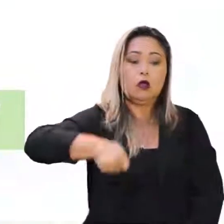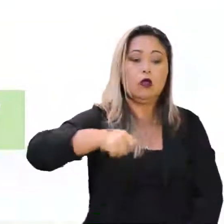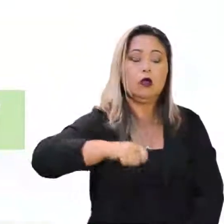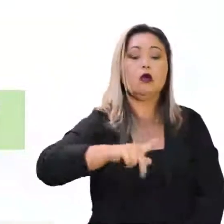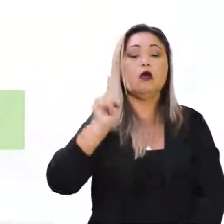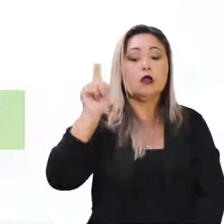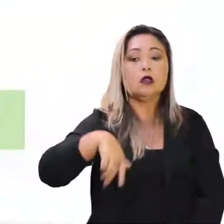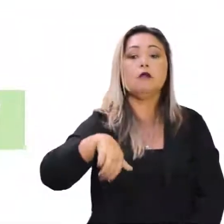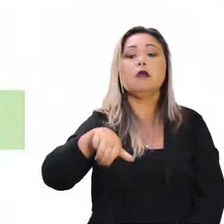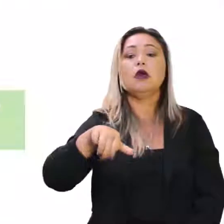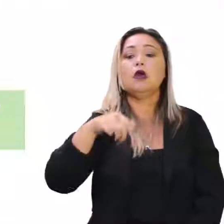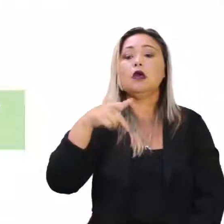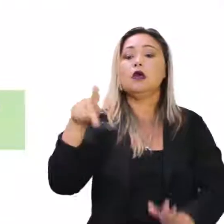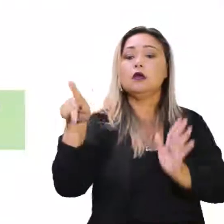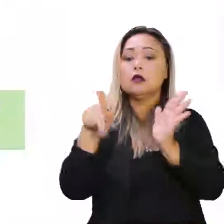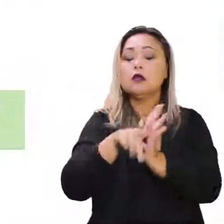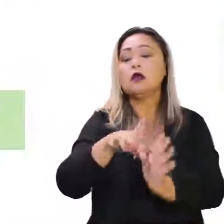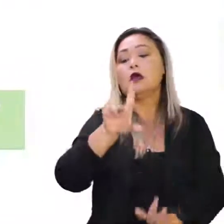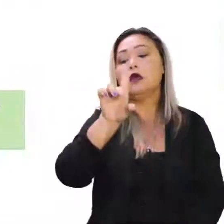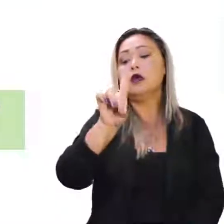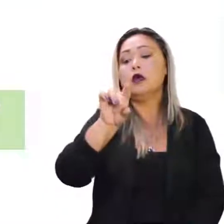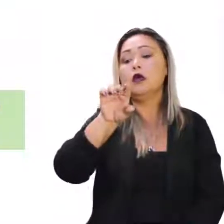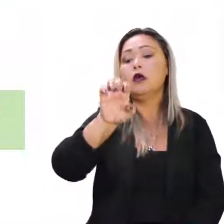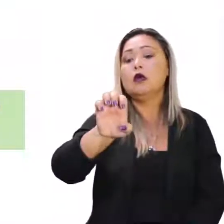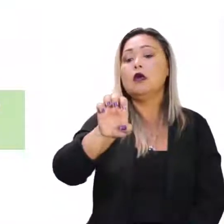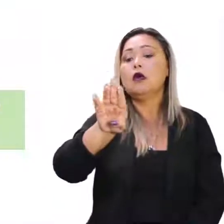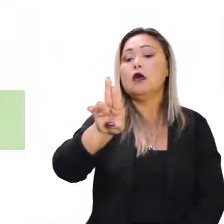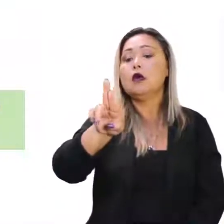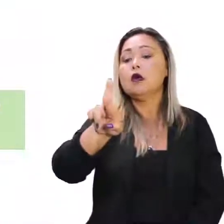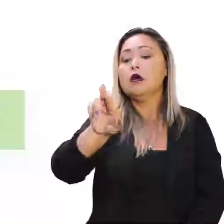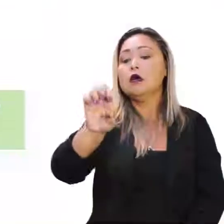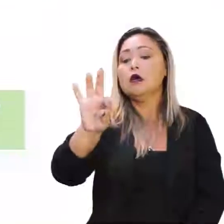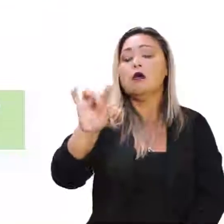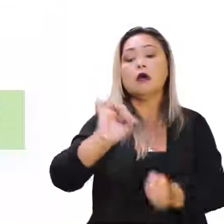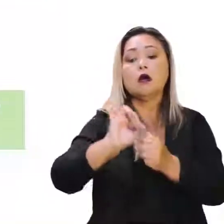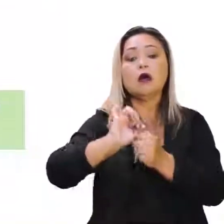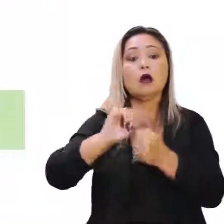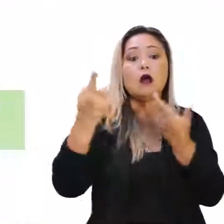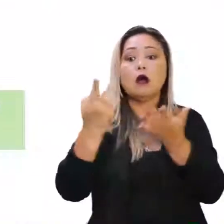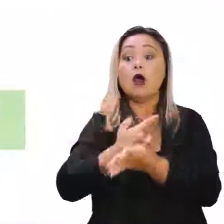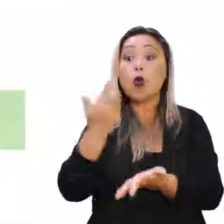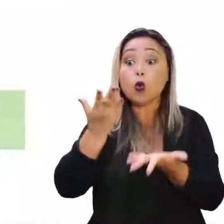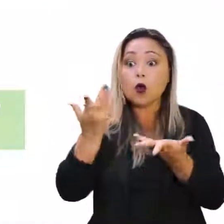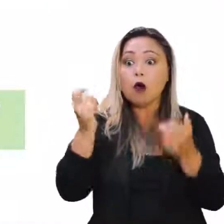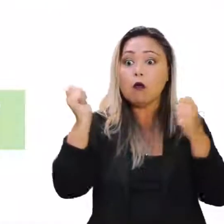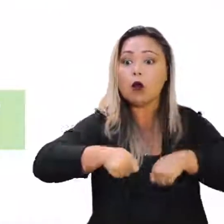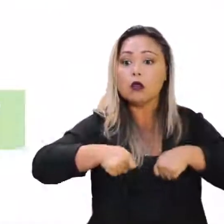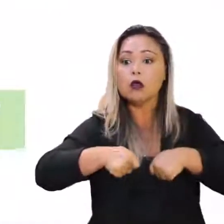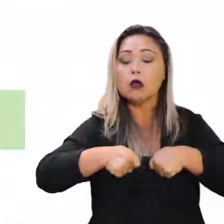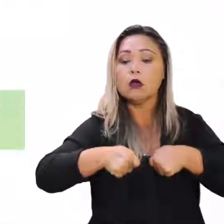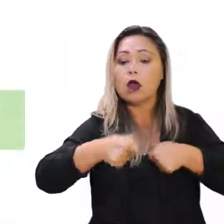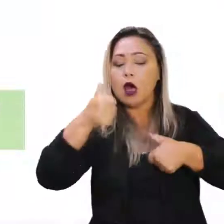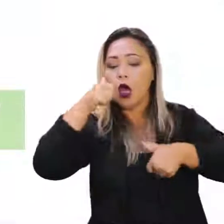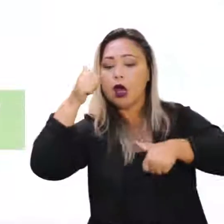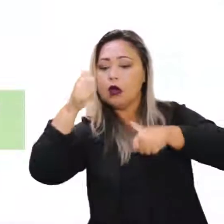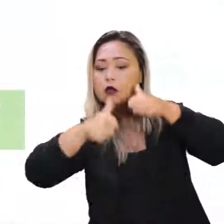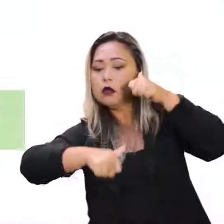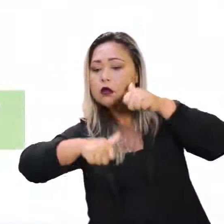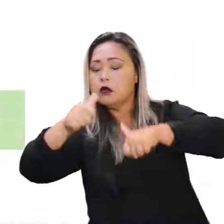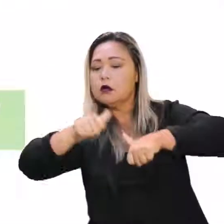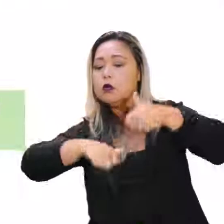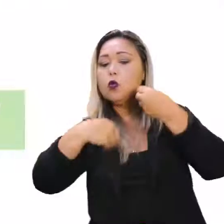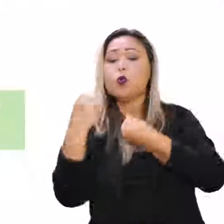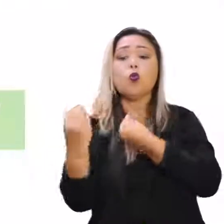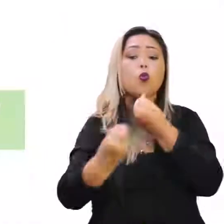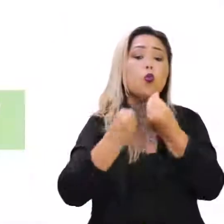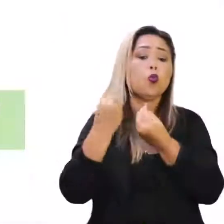obra de Debré. Então, ele registrou aí esses acontecimentos e hoje nós podemos analisar